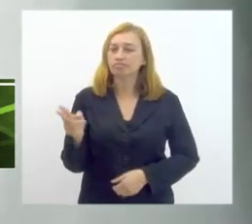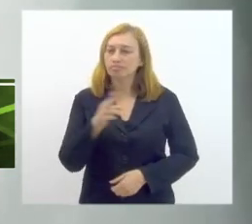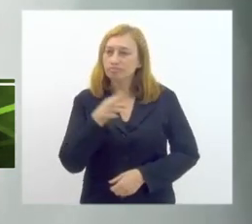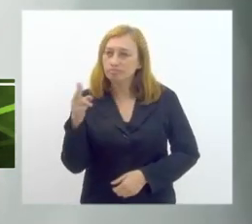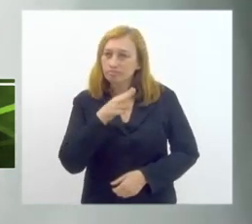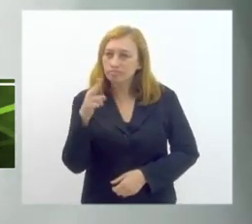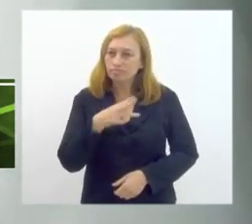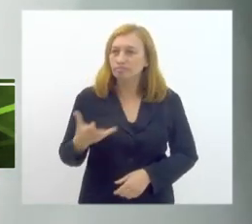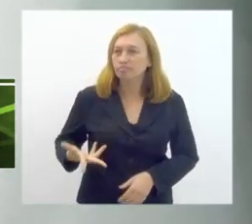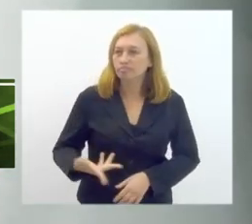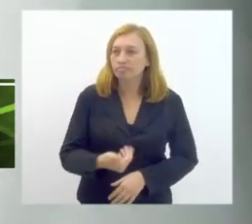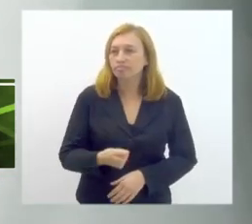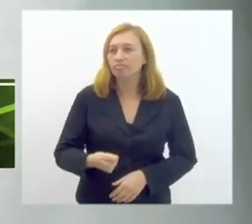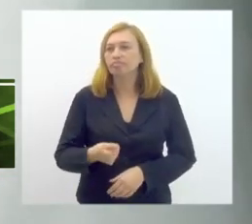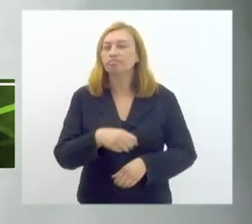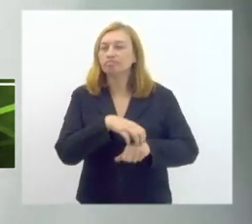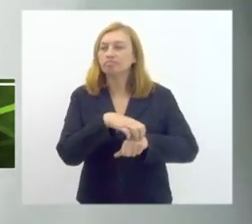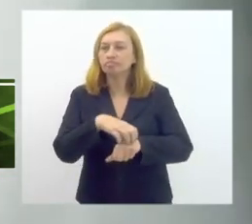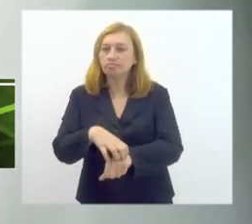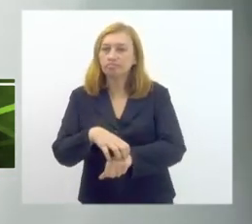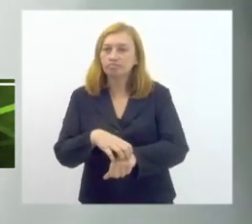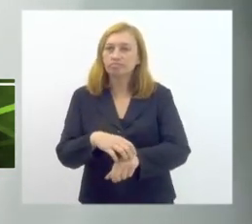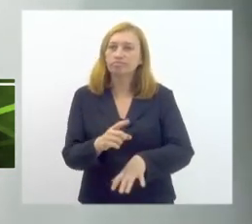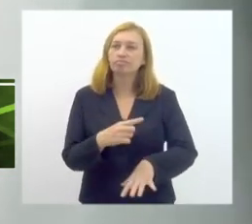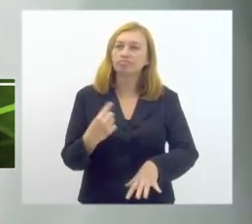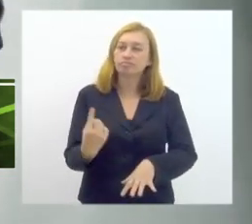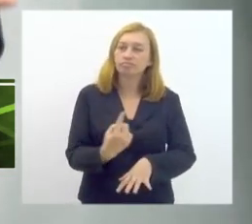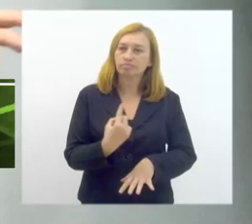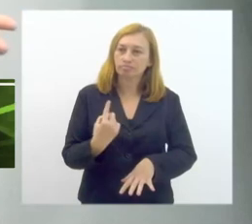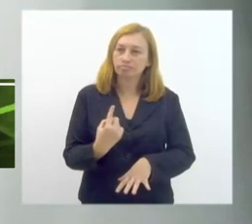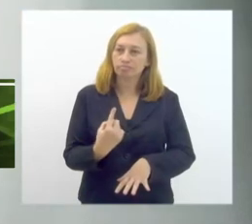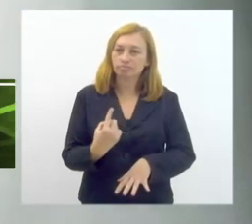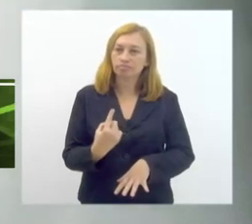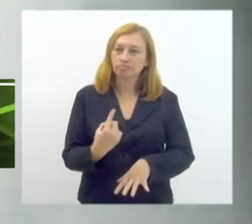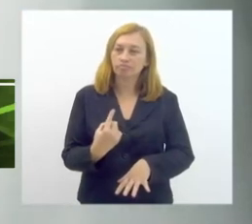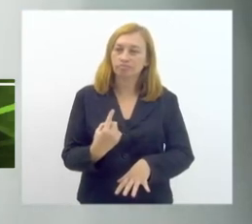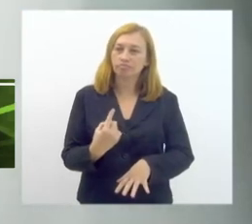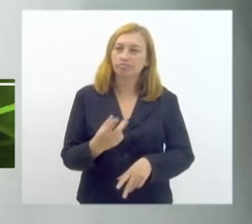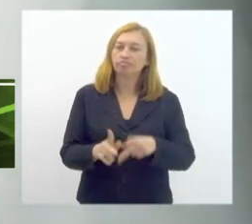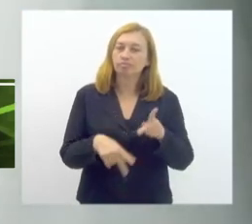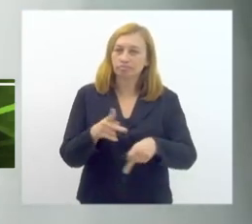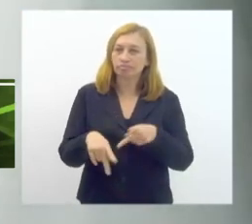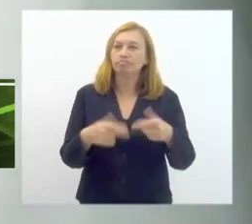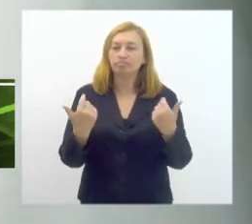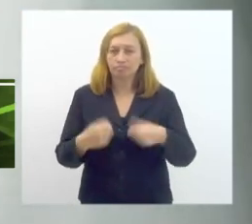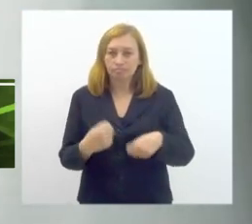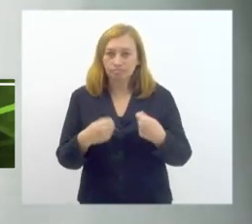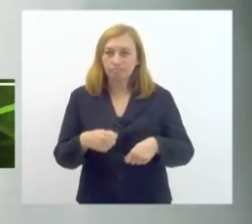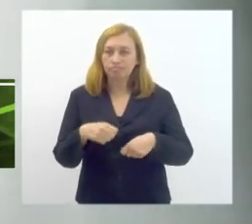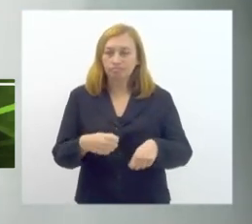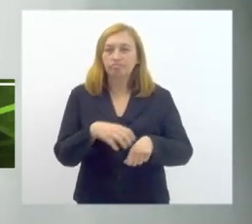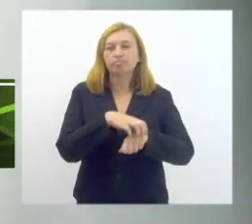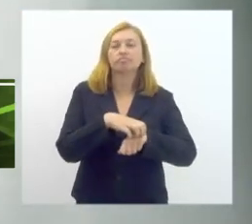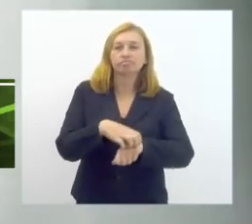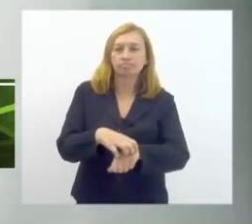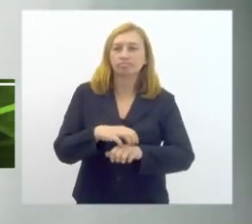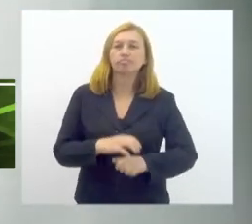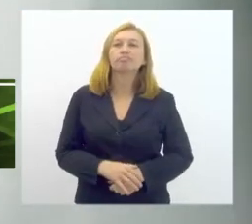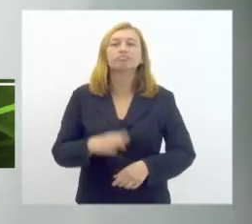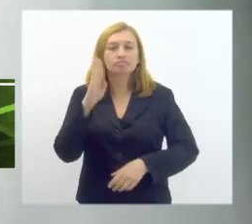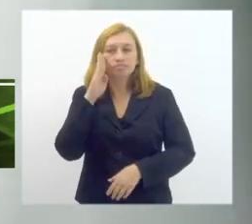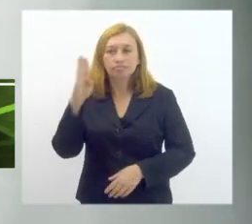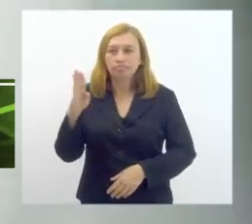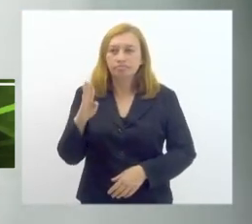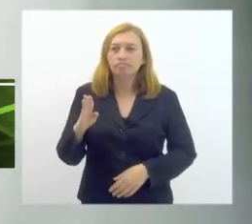e qualidade nesse transporte para os nossos assistidos, que são os pacientes que precisam desse transporte. E, principalmente,